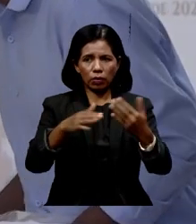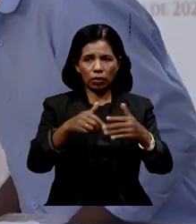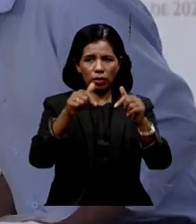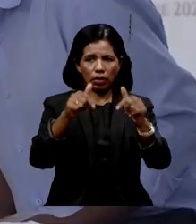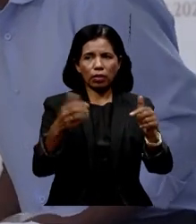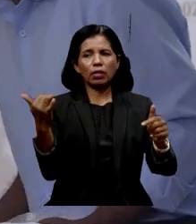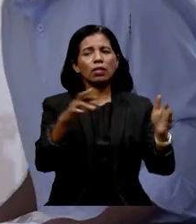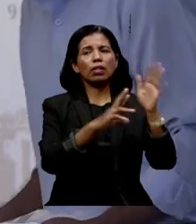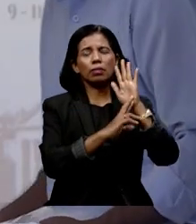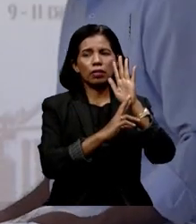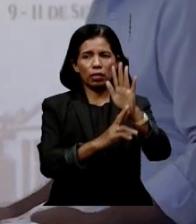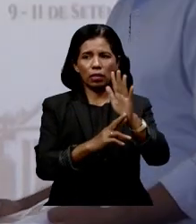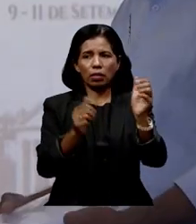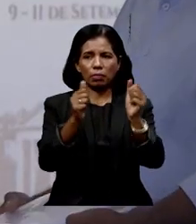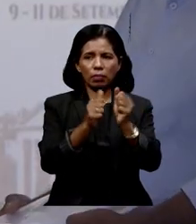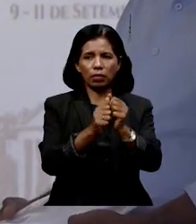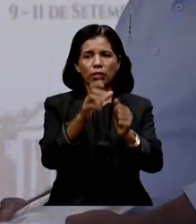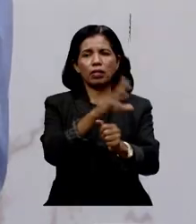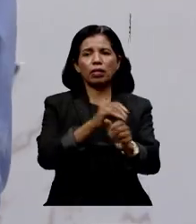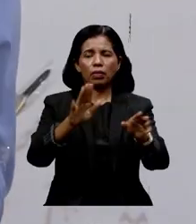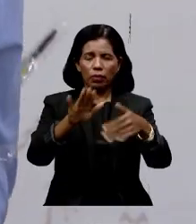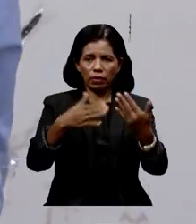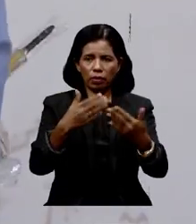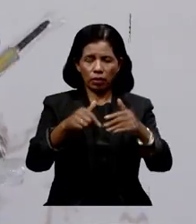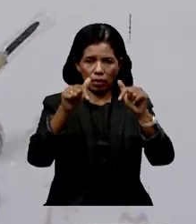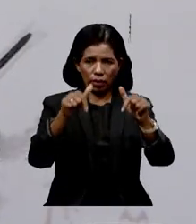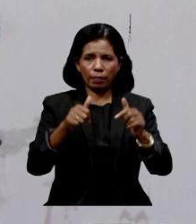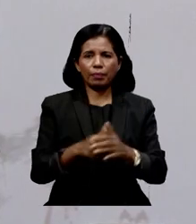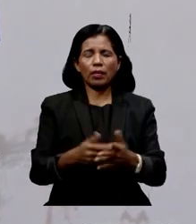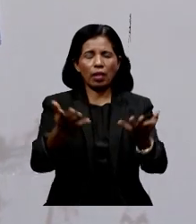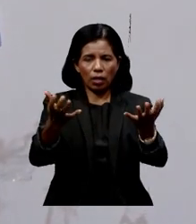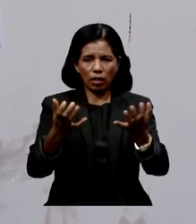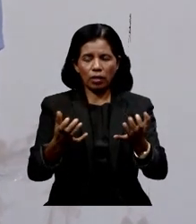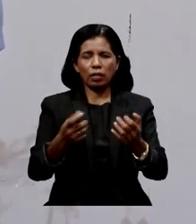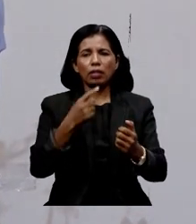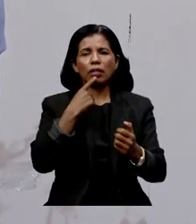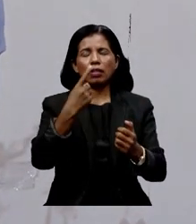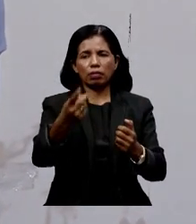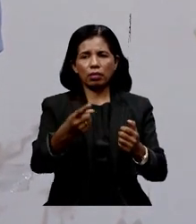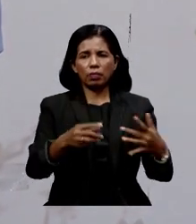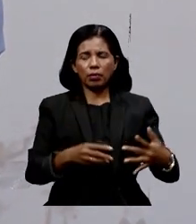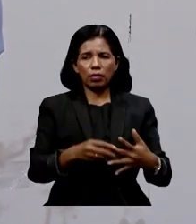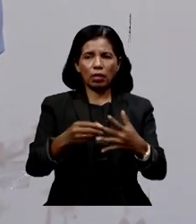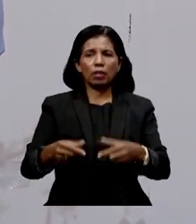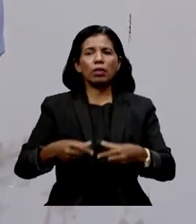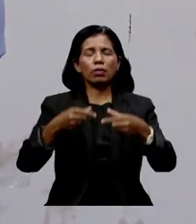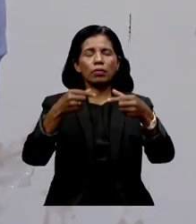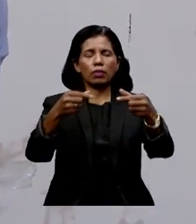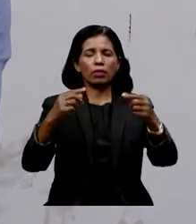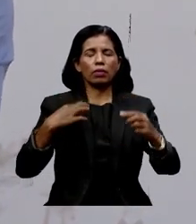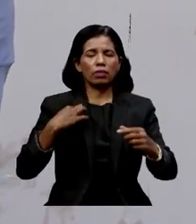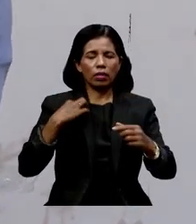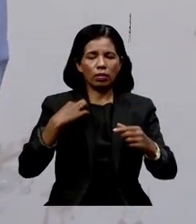ne representante, há muito com vigários forâneos Sirai Hané, a Caracatu, oficialmente entrega camisolas ne